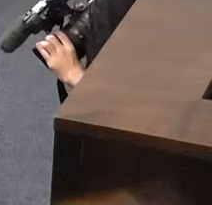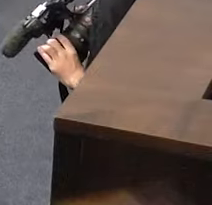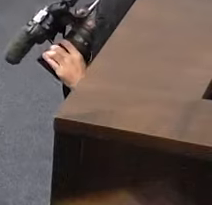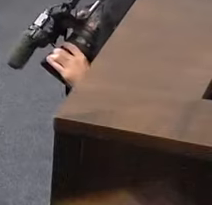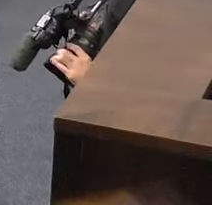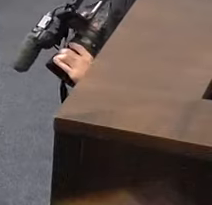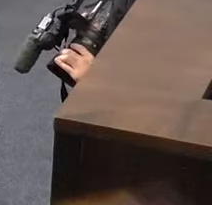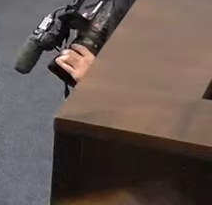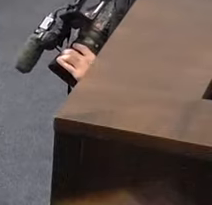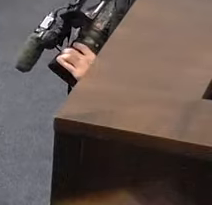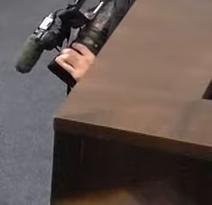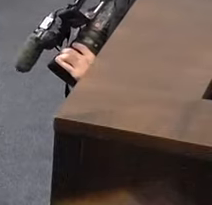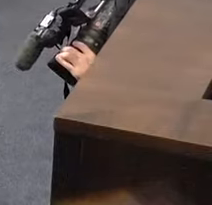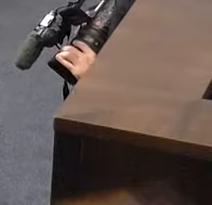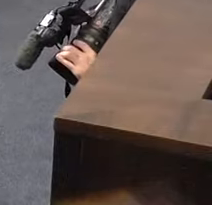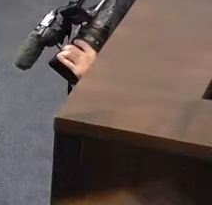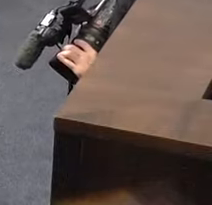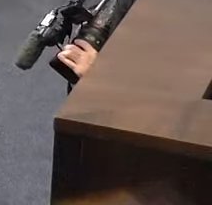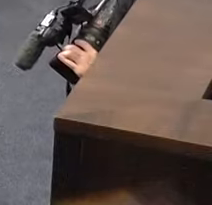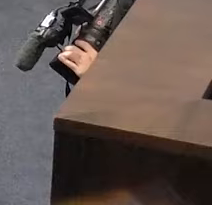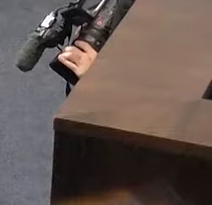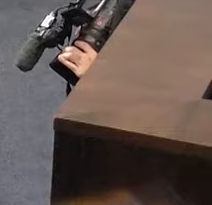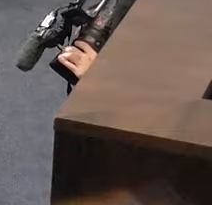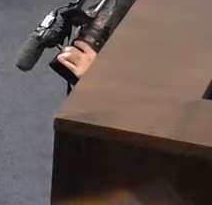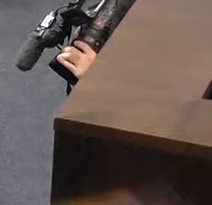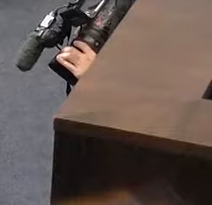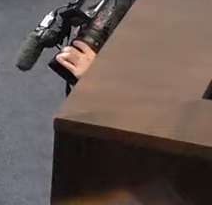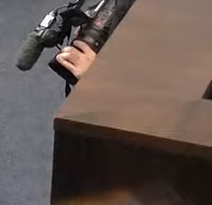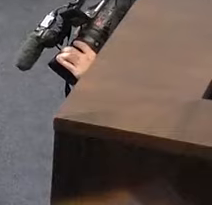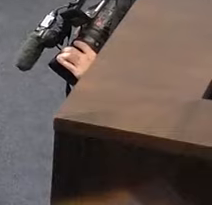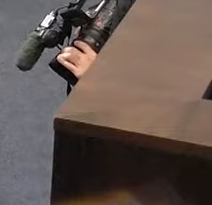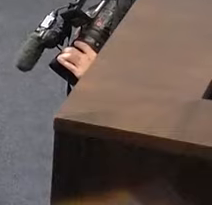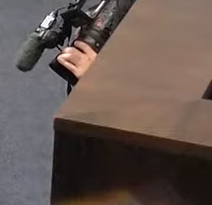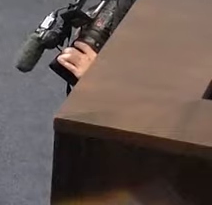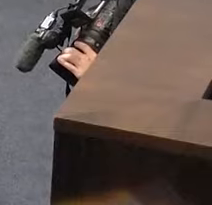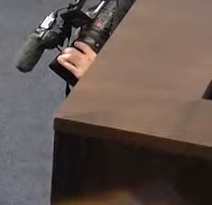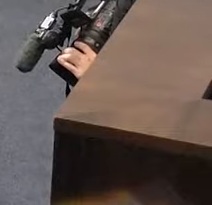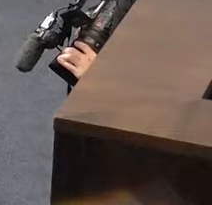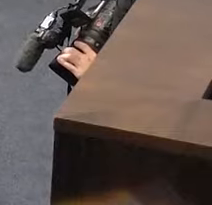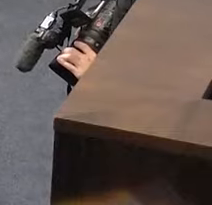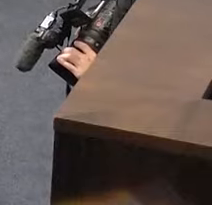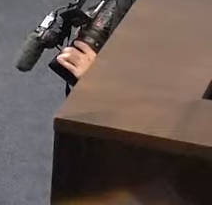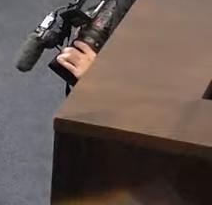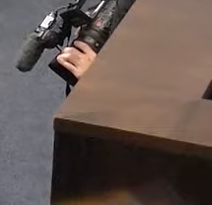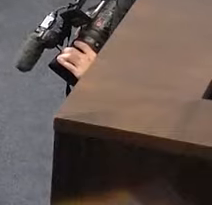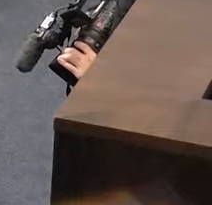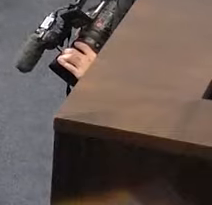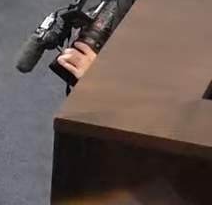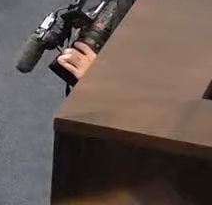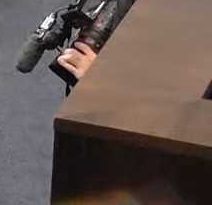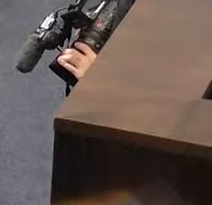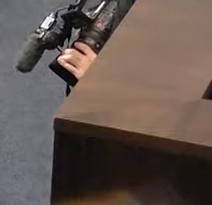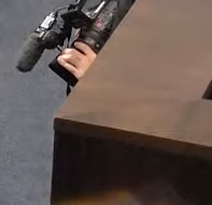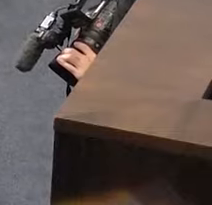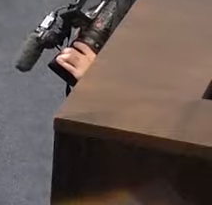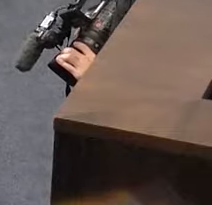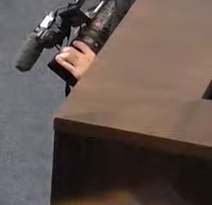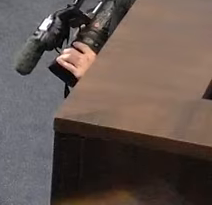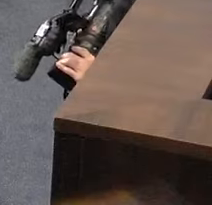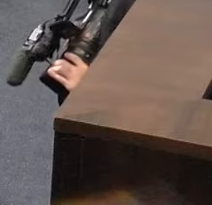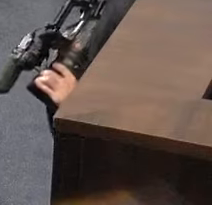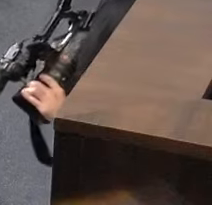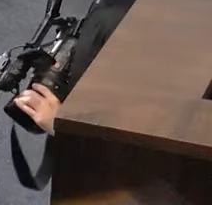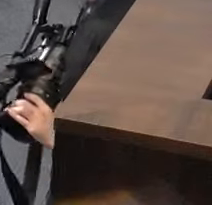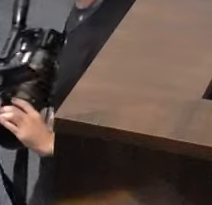é lógica. Não é lógico, senhor presidente. Bom, então não, Vossa Excelência está ouvindo da relatoria que está mantido que